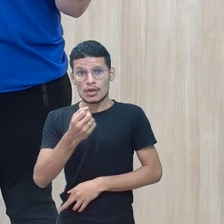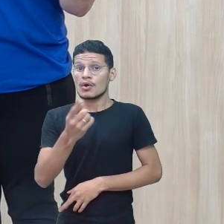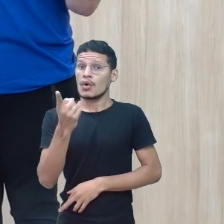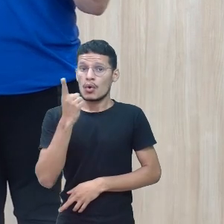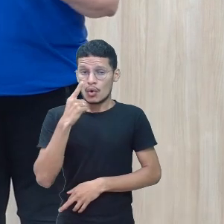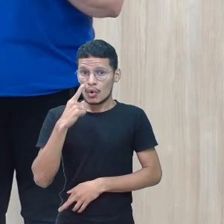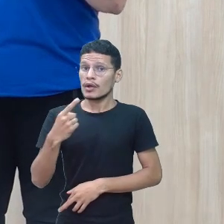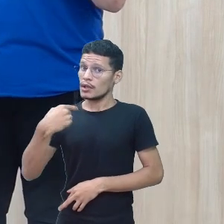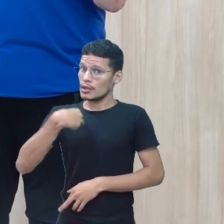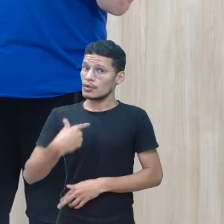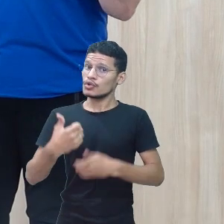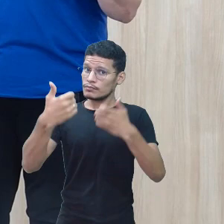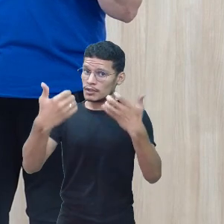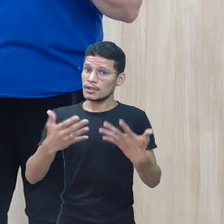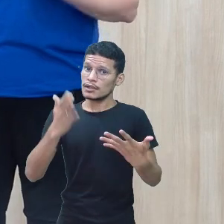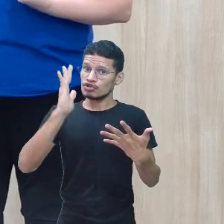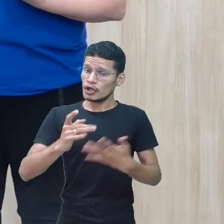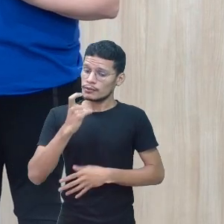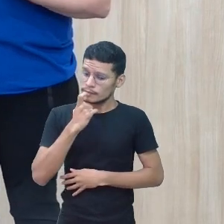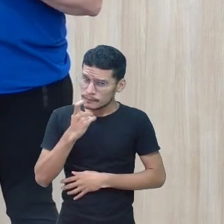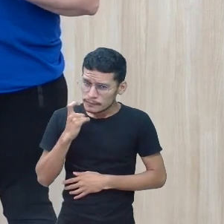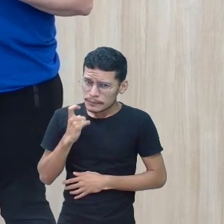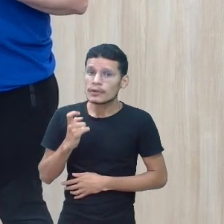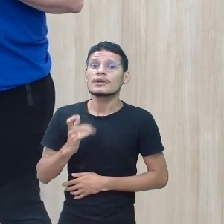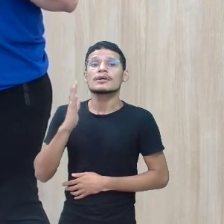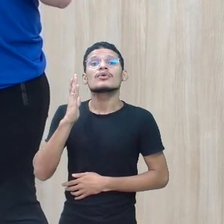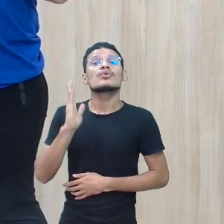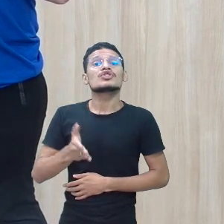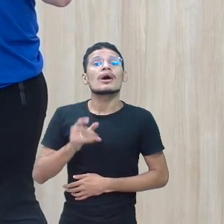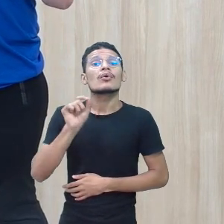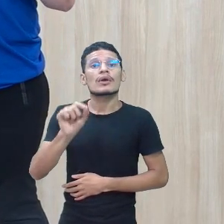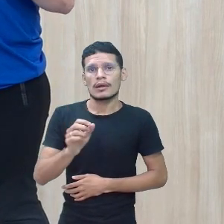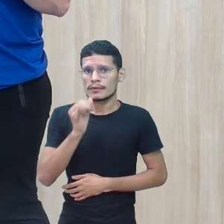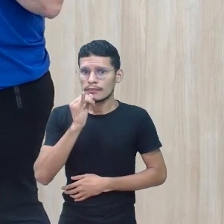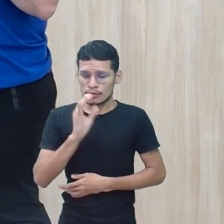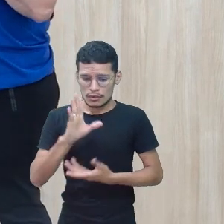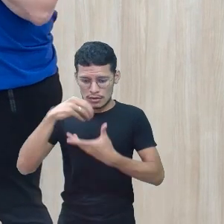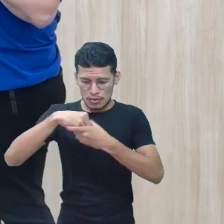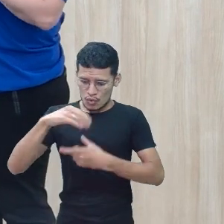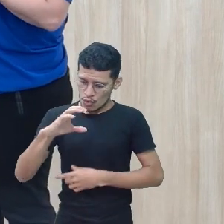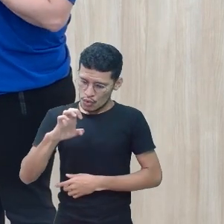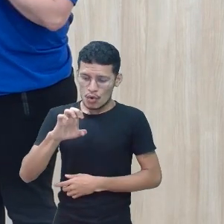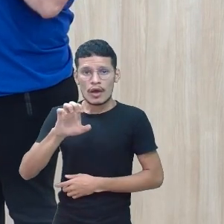momento, né, eu falei para vocês que na coesão